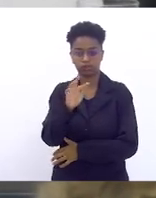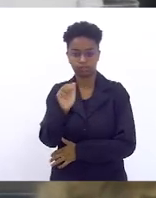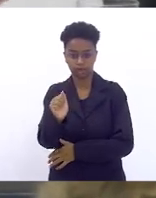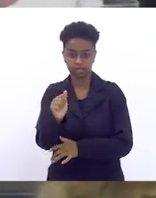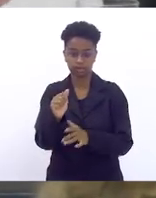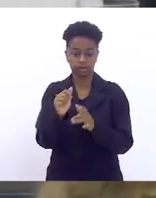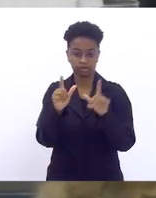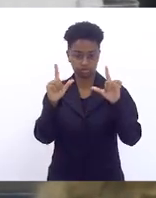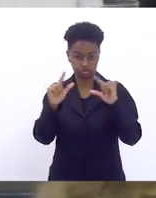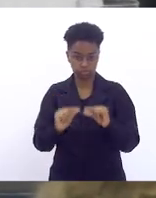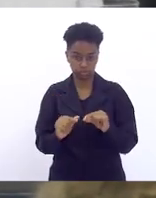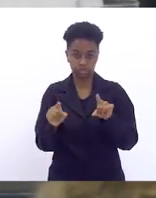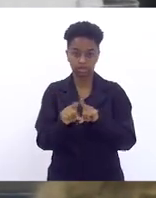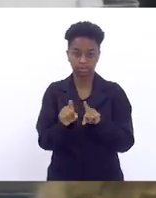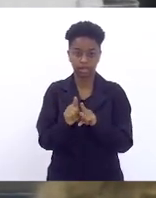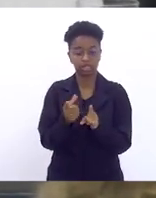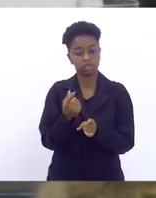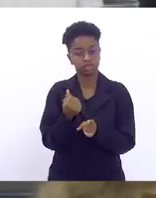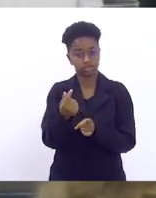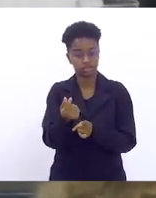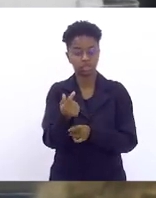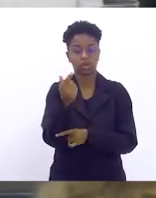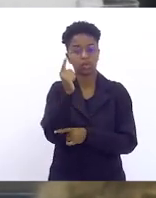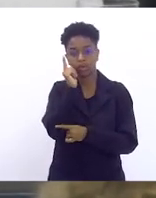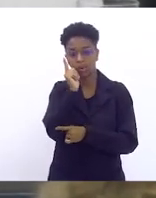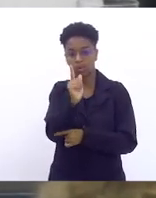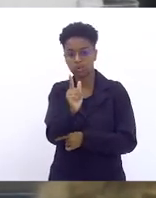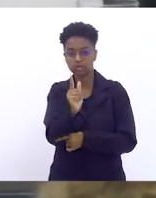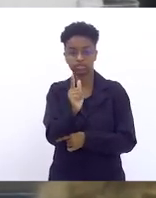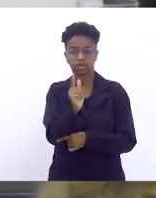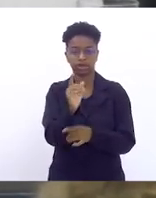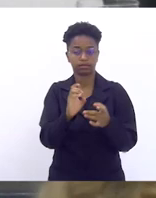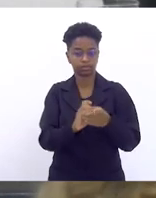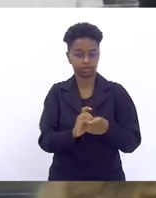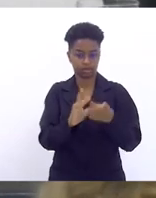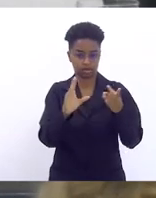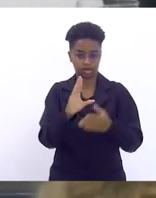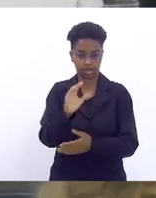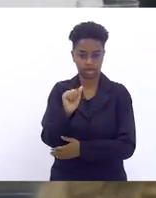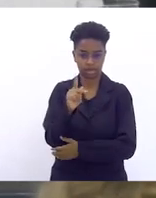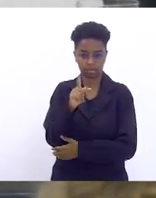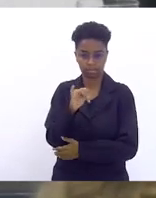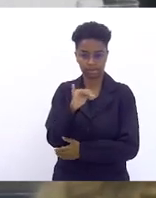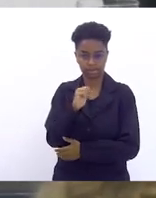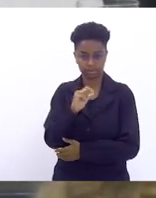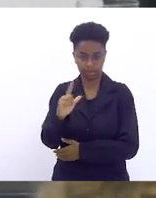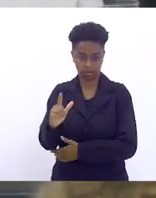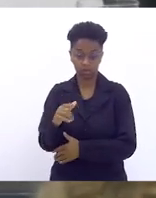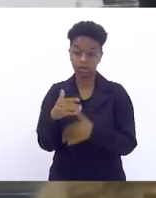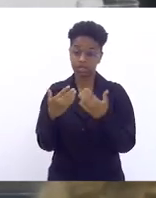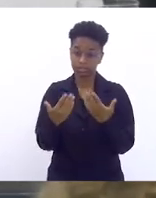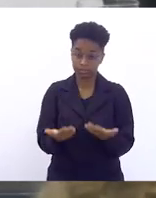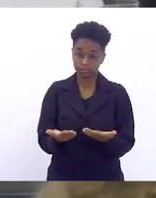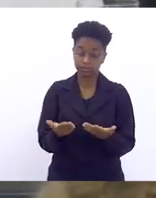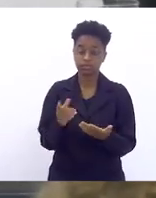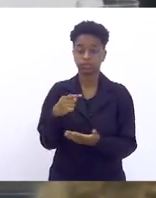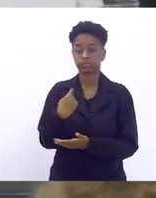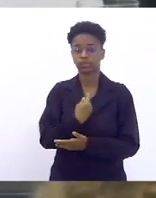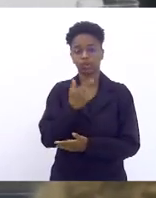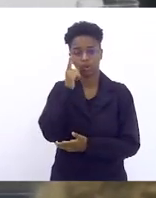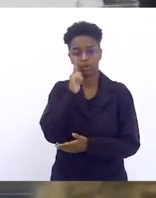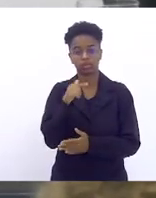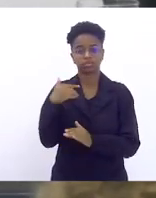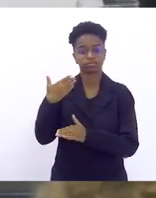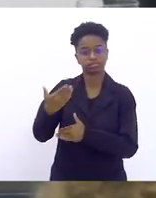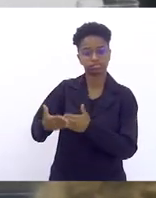e fazer o que eu chamo da democratização do Capital então de alguma forma nós temos dado pequenos